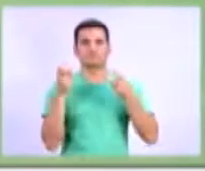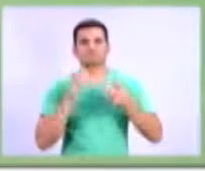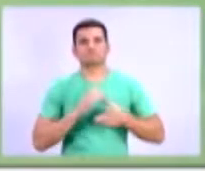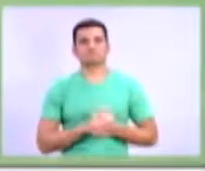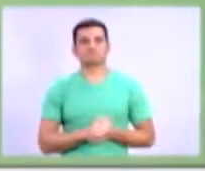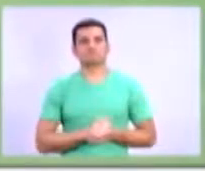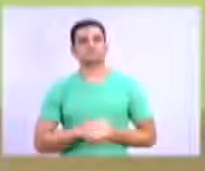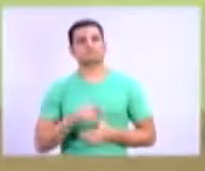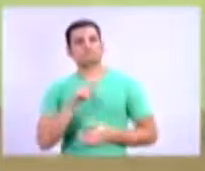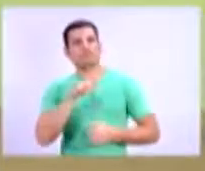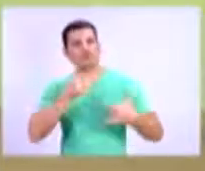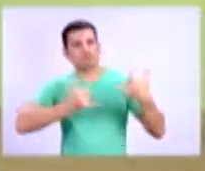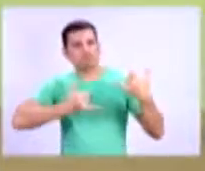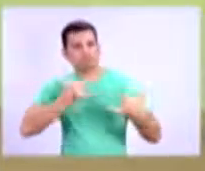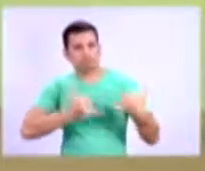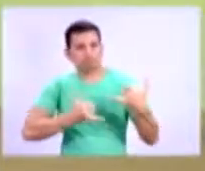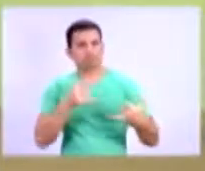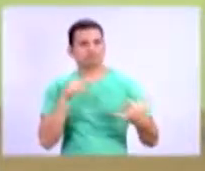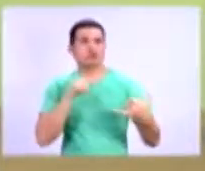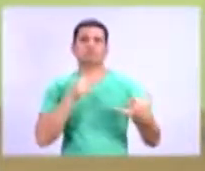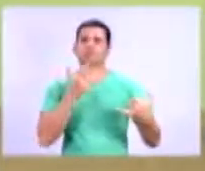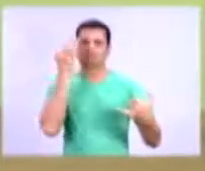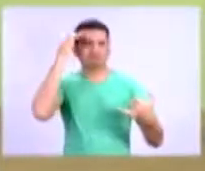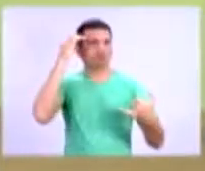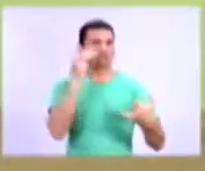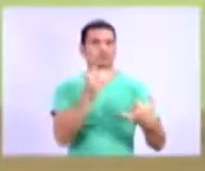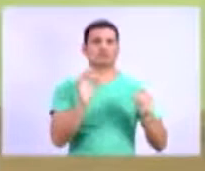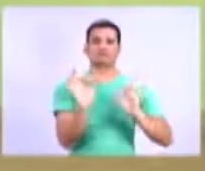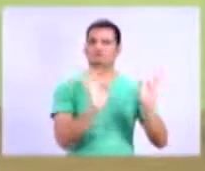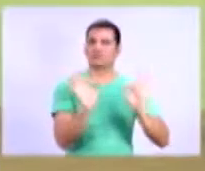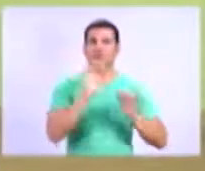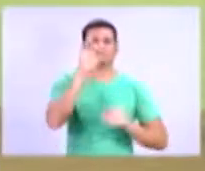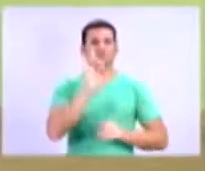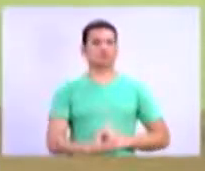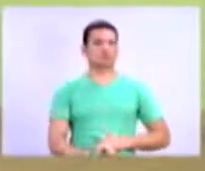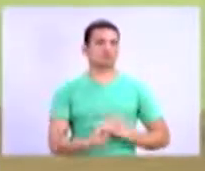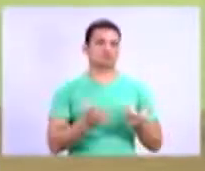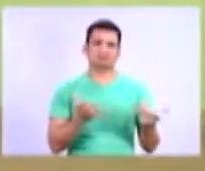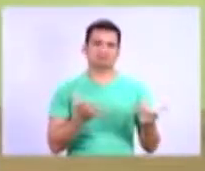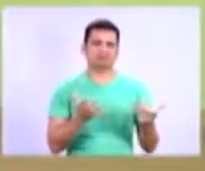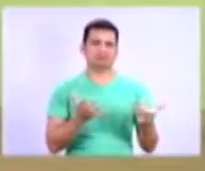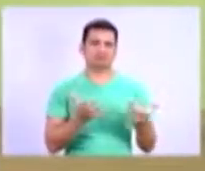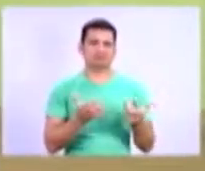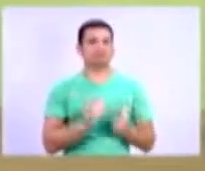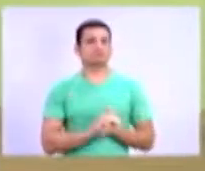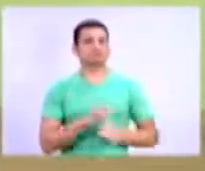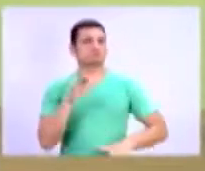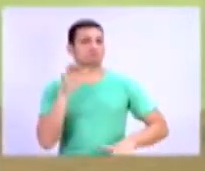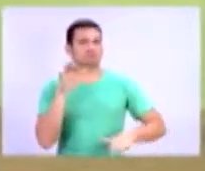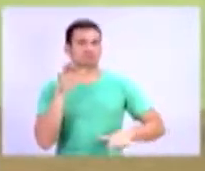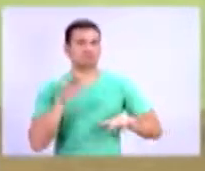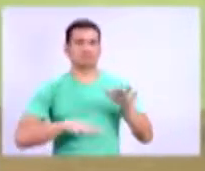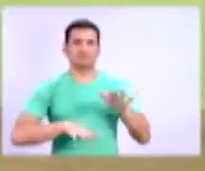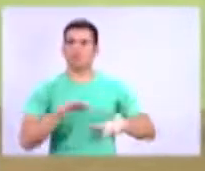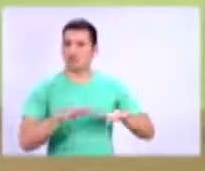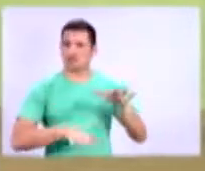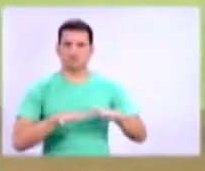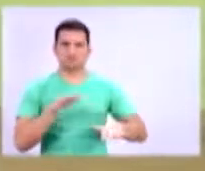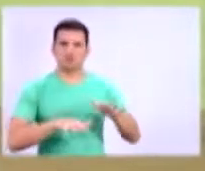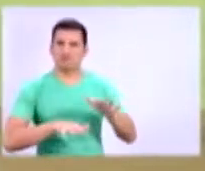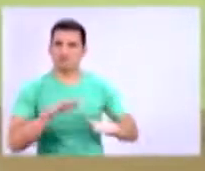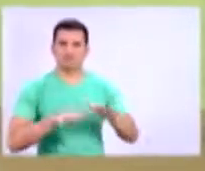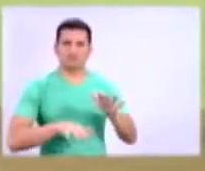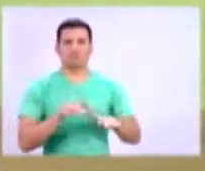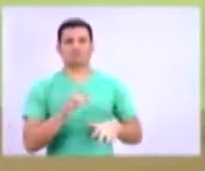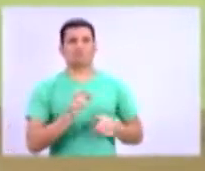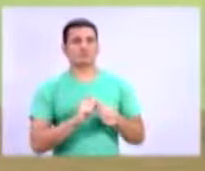essas guerras, elas não respeitavam nenhum tipo de direito estabelecido, dependendo da circunstância, fazia aquilo que fosse